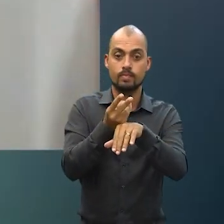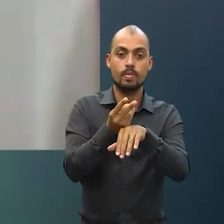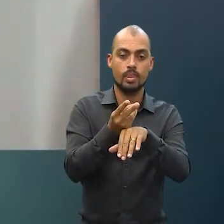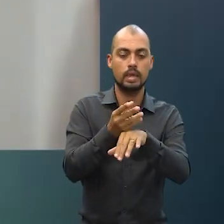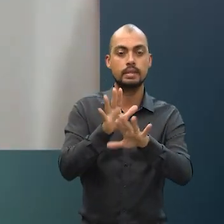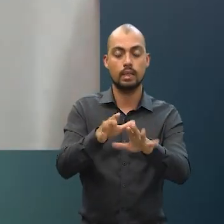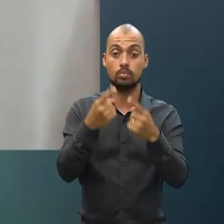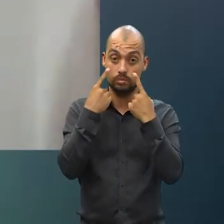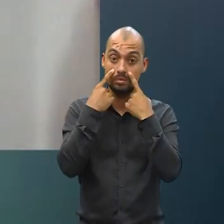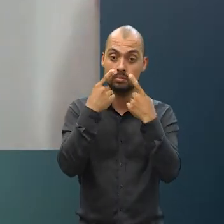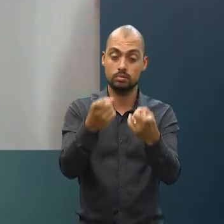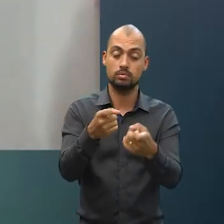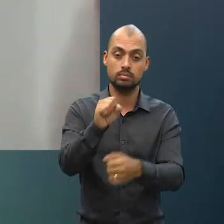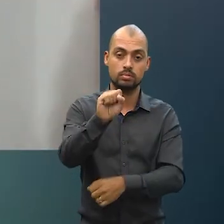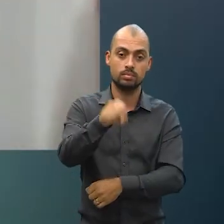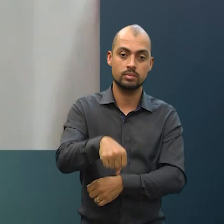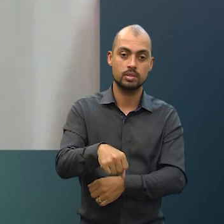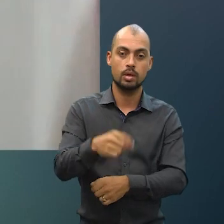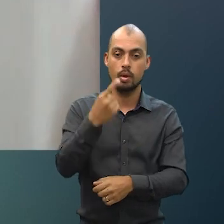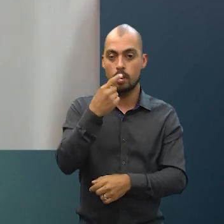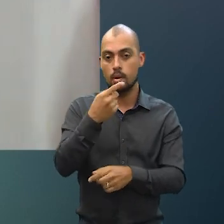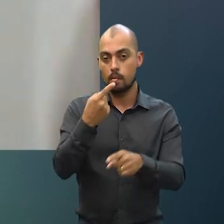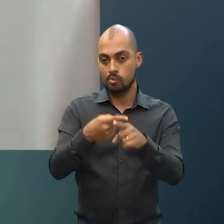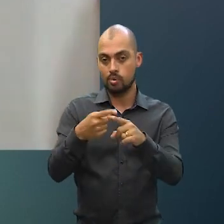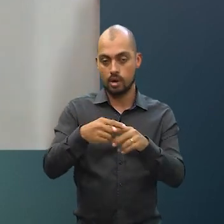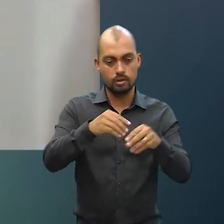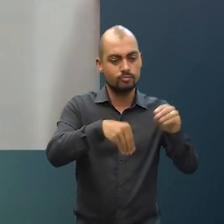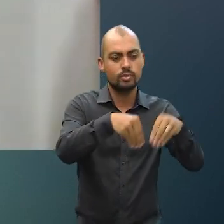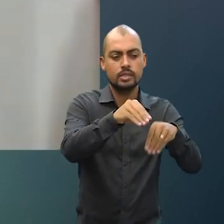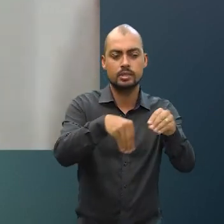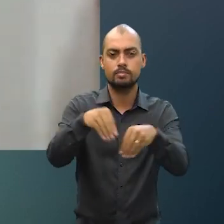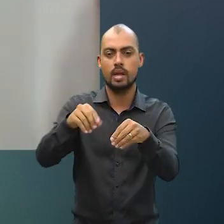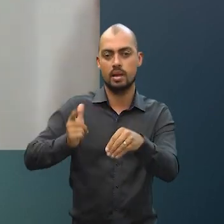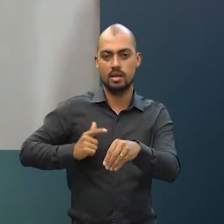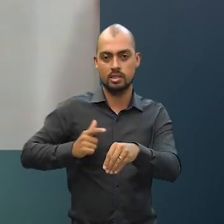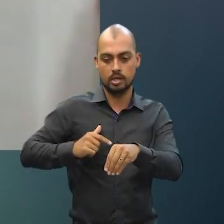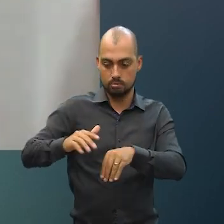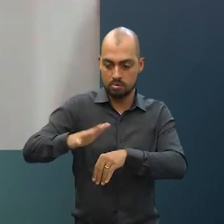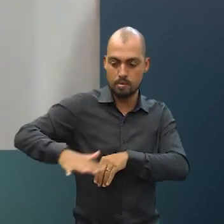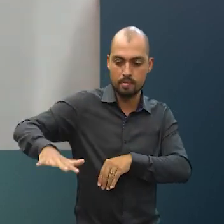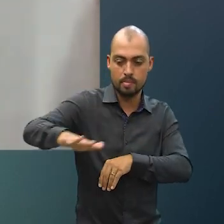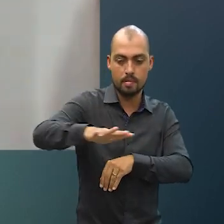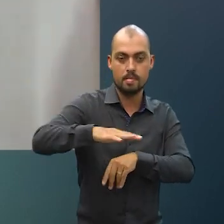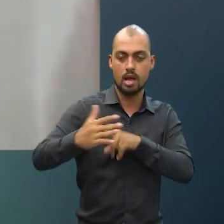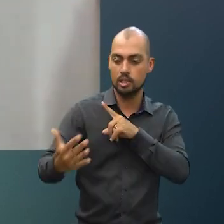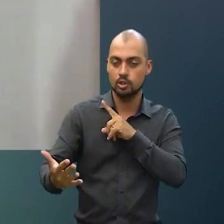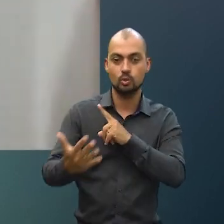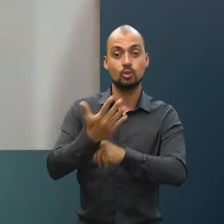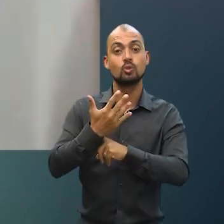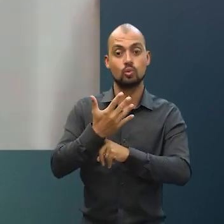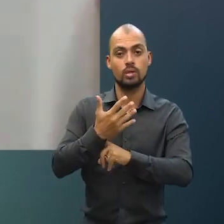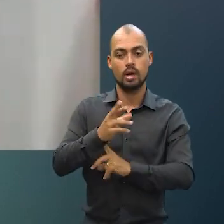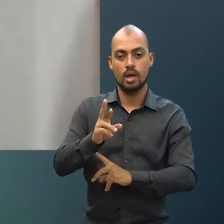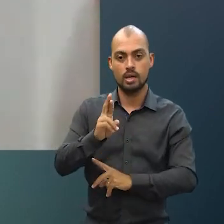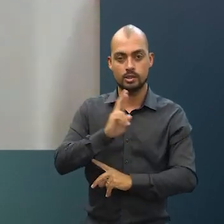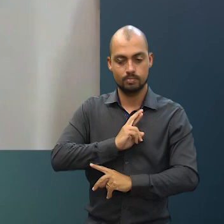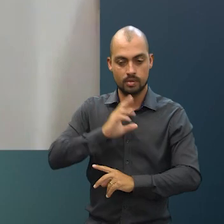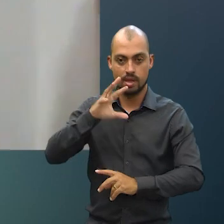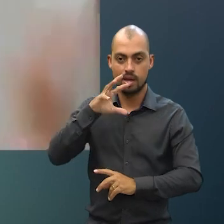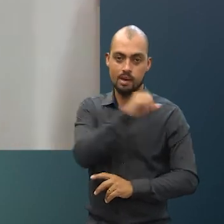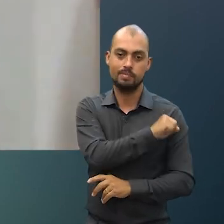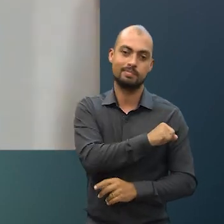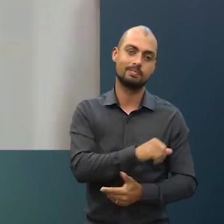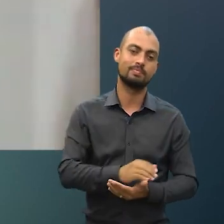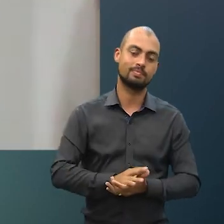muito interessante porque é uma flexibilidade que você acaba tendo e que ela te ajuda assim a ter uma resposta muito rápida.